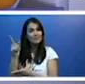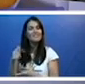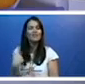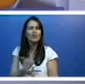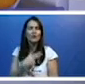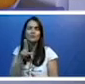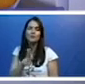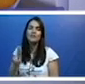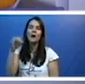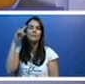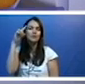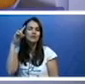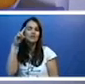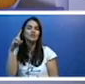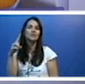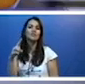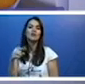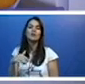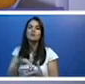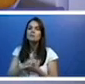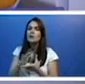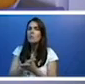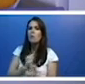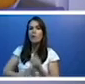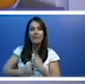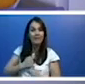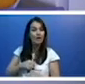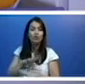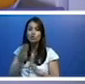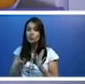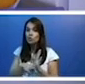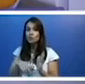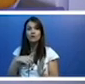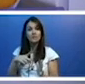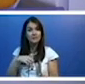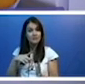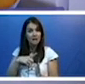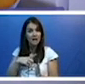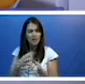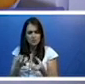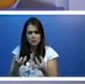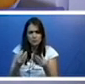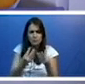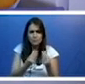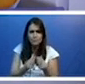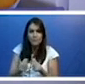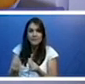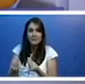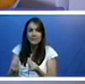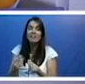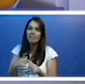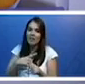dia. Então, o sabão, o sabonete, todo produto que produz espuma, ele contém aí uma base, geralmente é o hidróxido